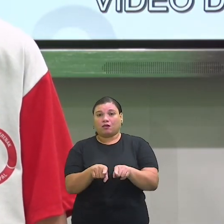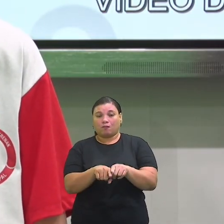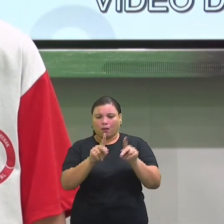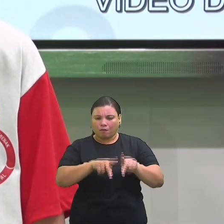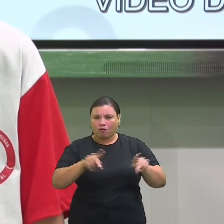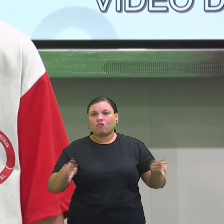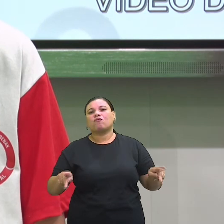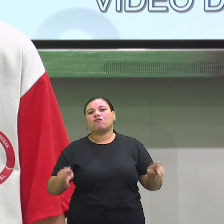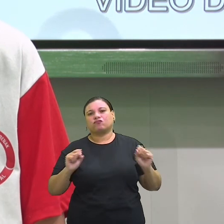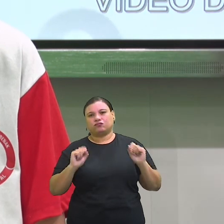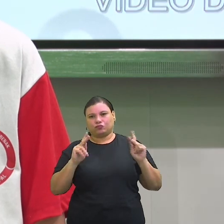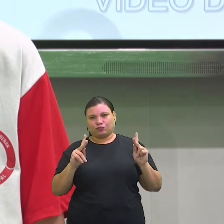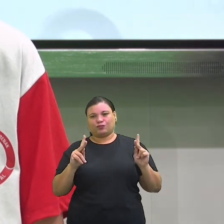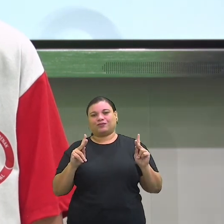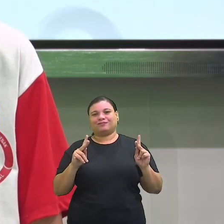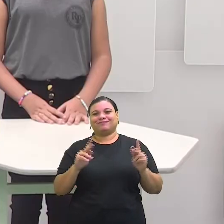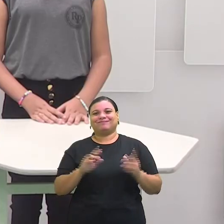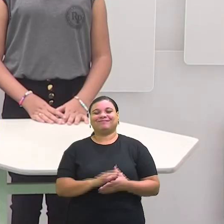da minha